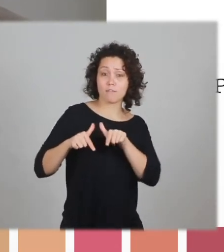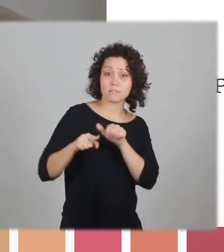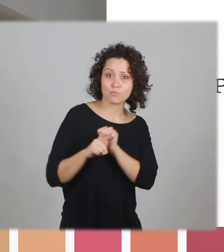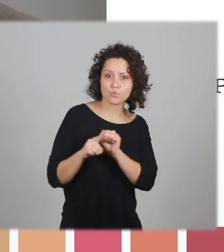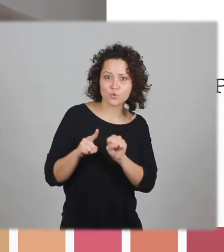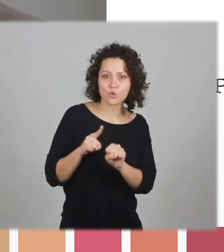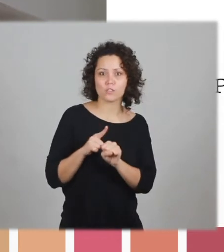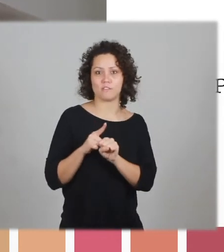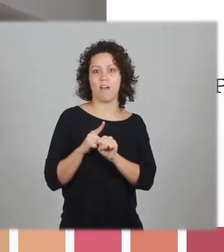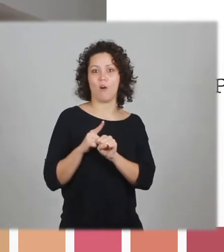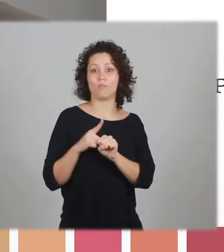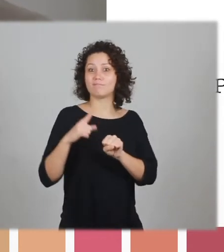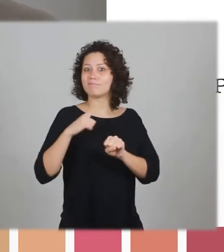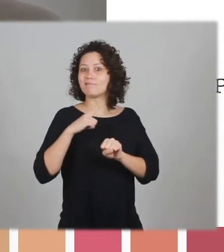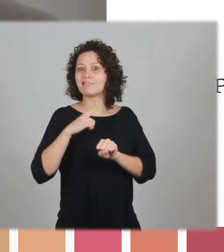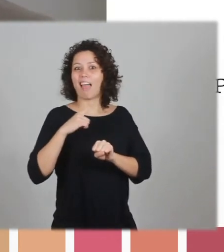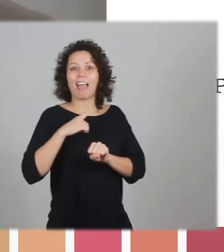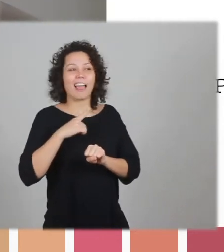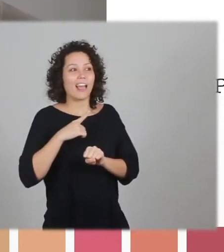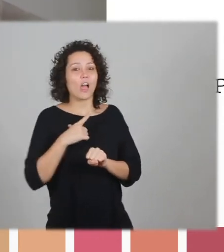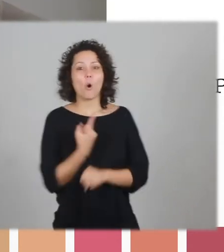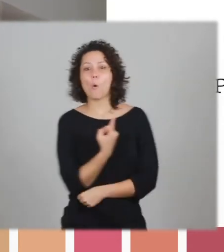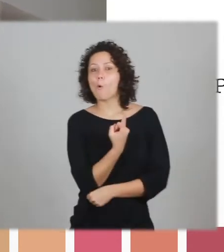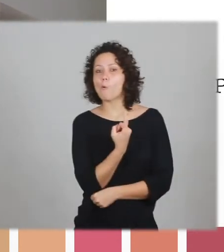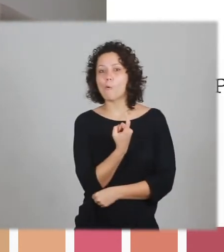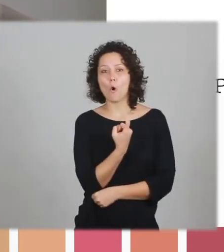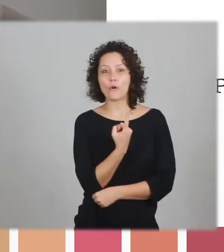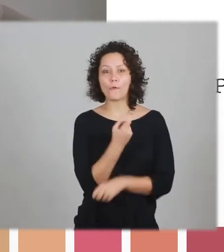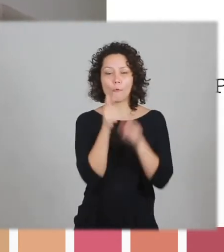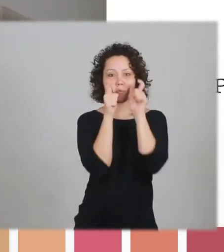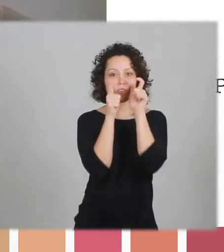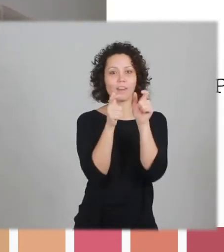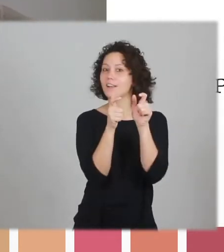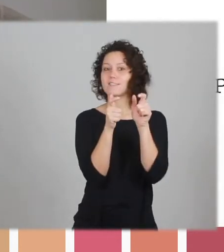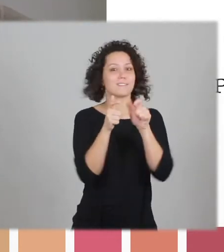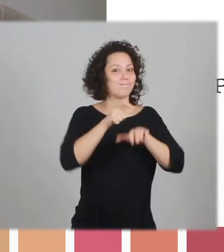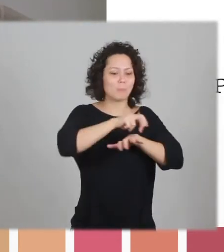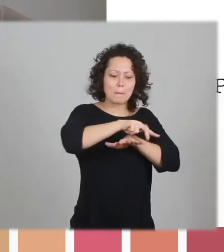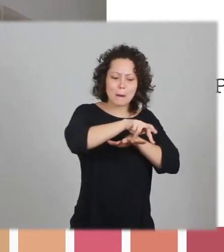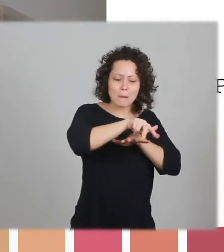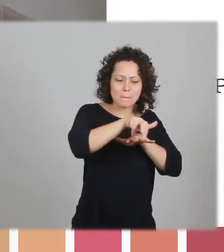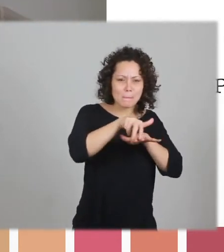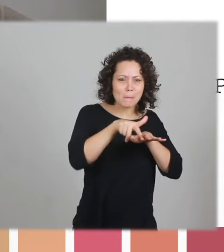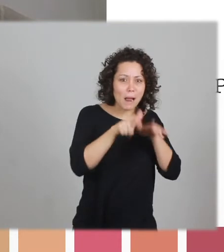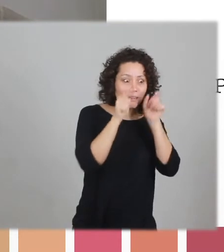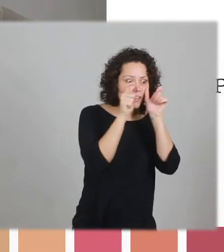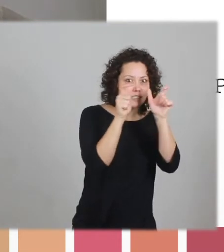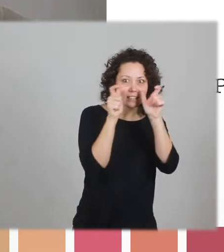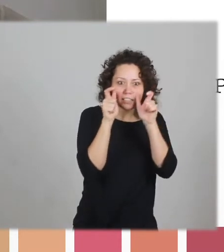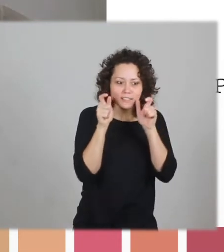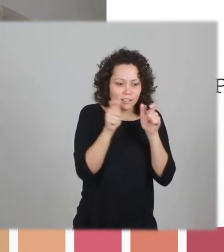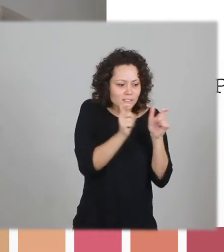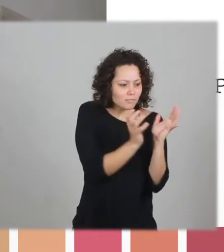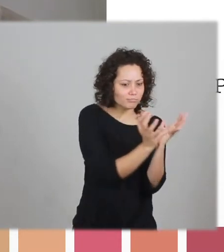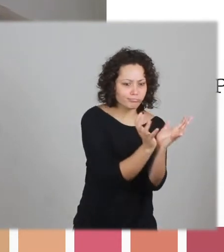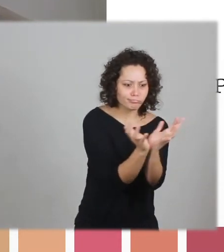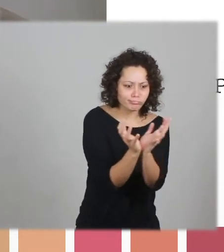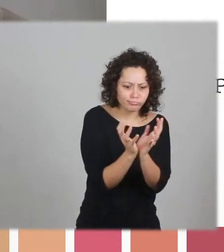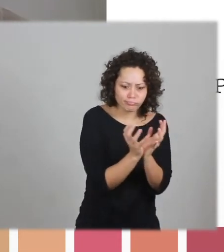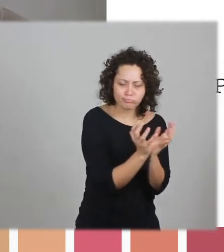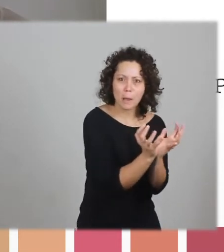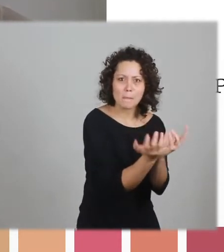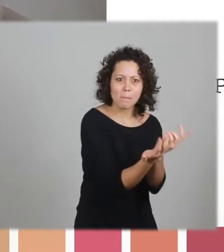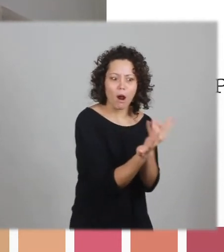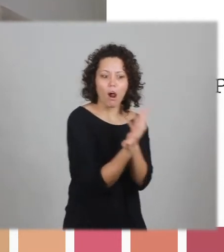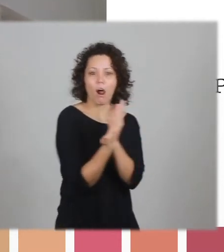diferentes demandas dos grupos sociais. A gente já chegou num acordo, num acúmulo político, que é impossível construir políticas públicas